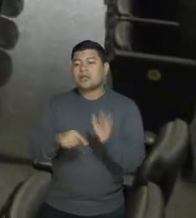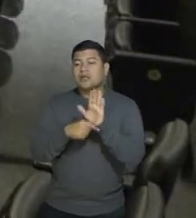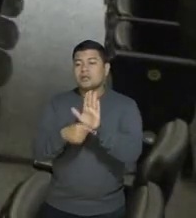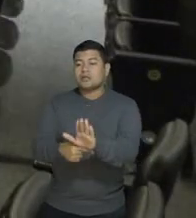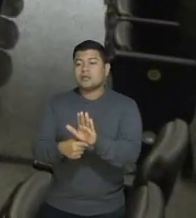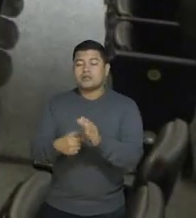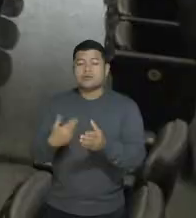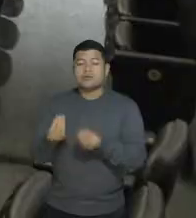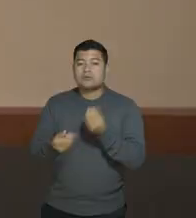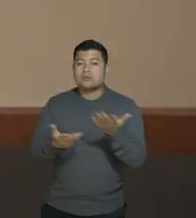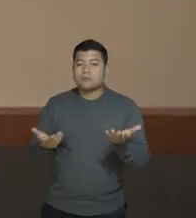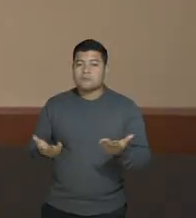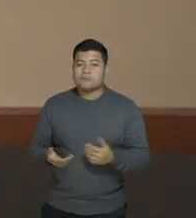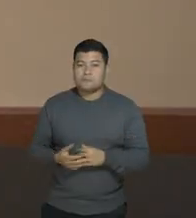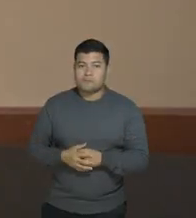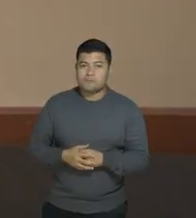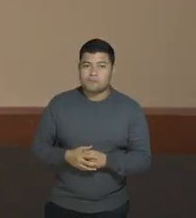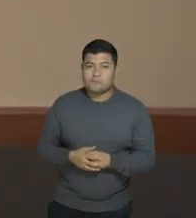Pois é.